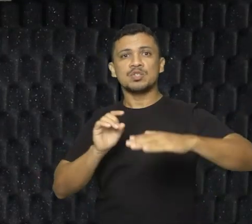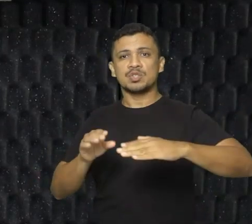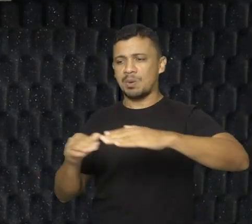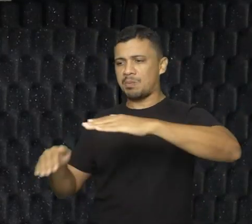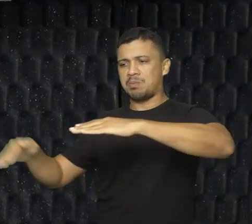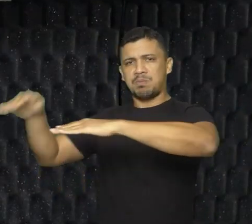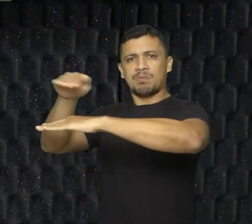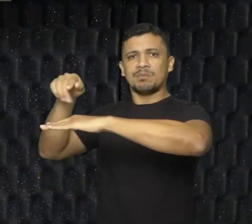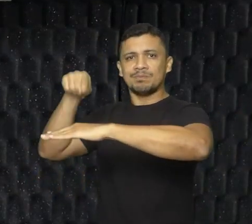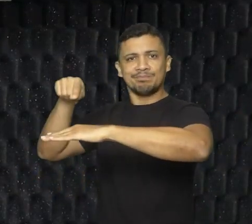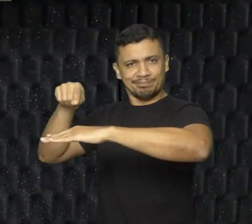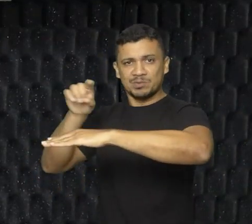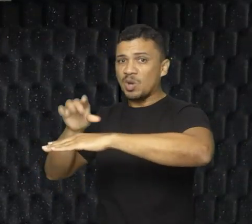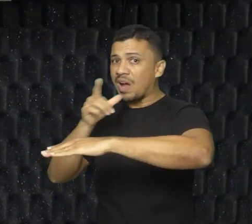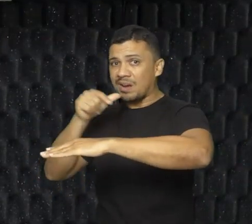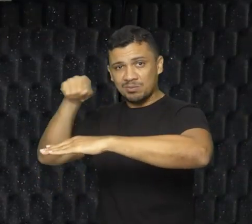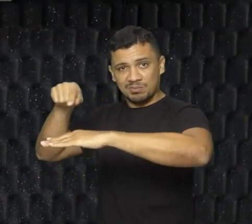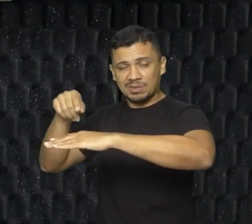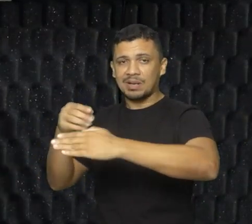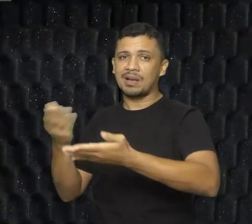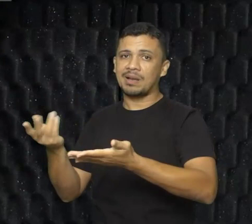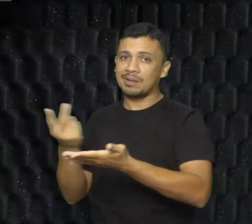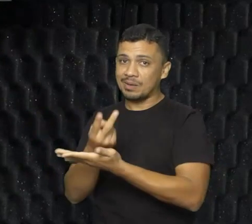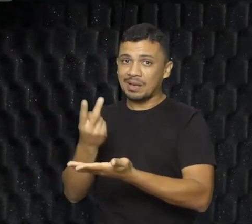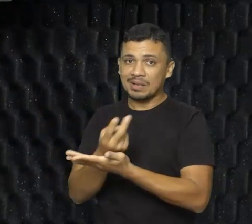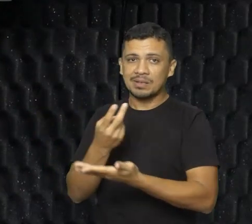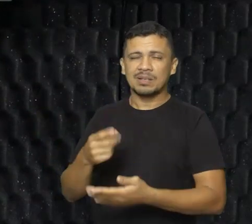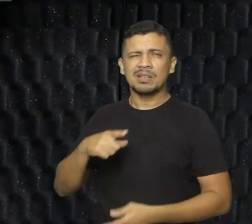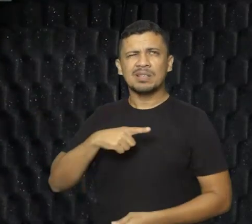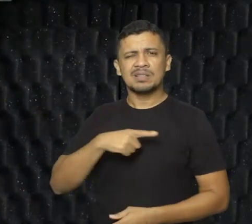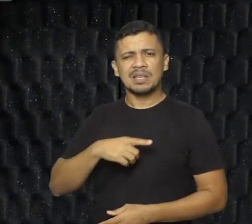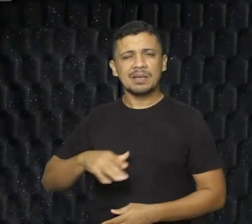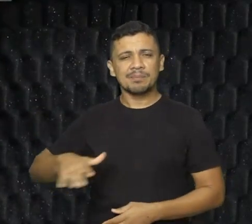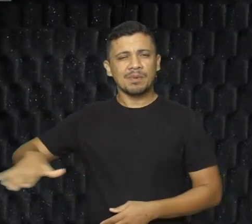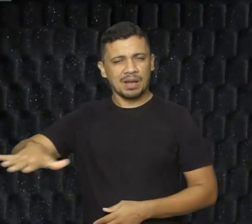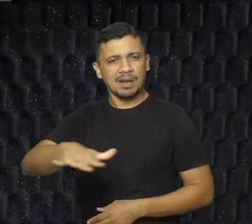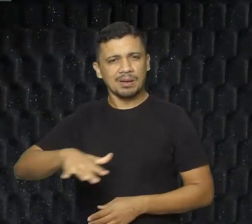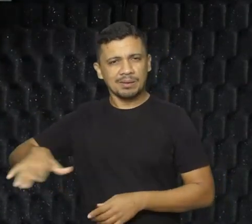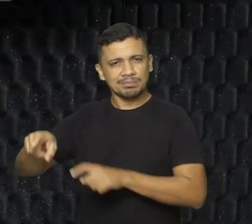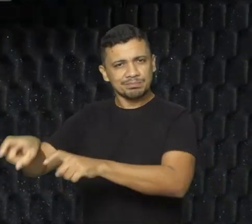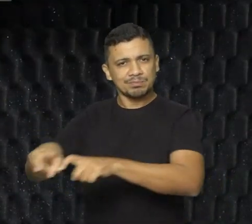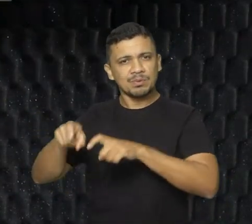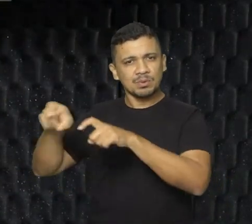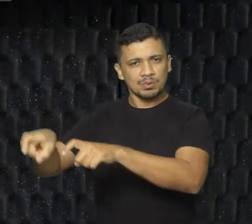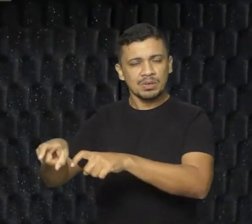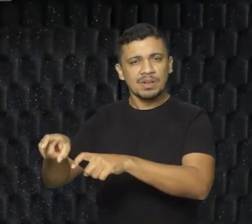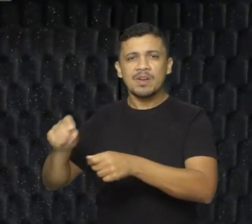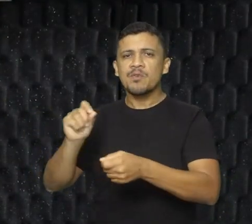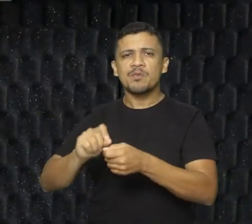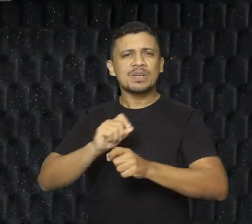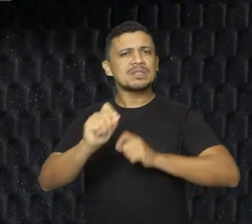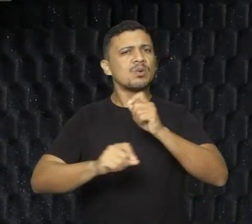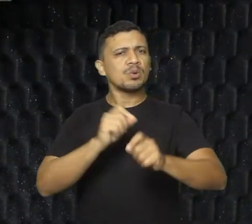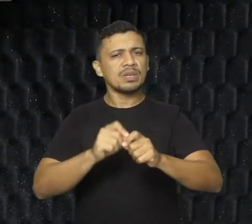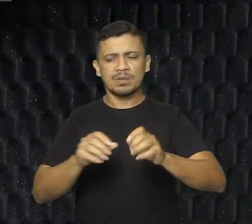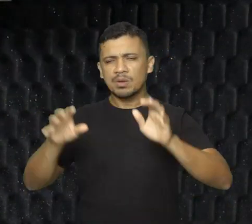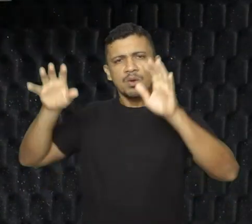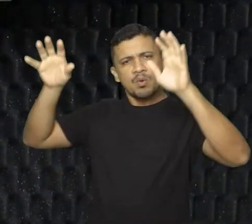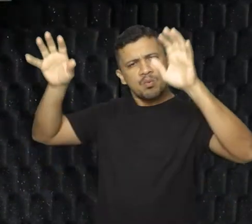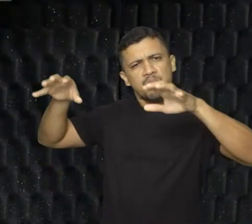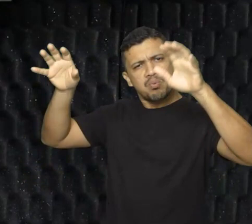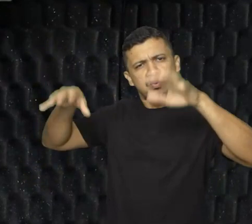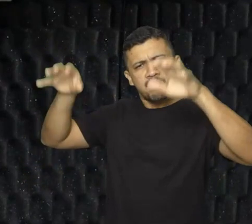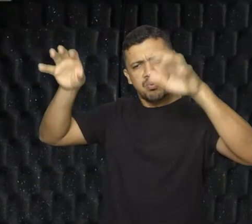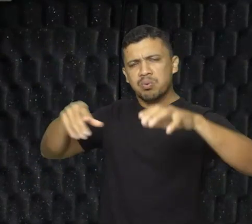erro. Inclusive, a agricultura, em lugares de solo permeáveis, faz com que, com as chuvas, haja infiltração